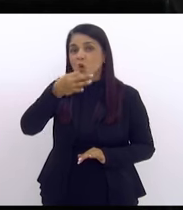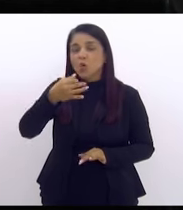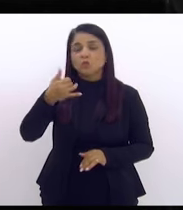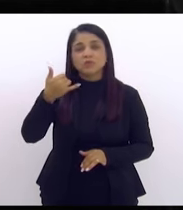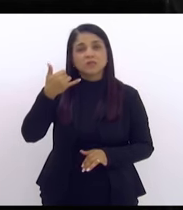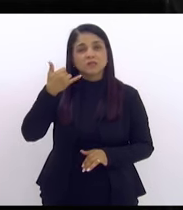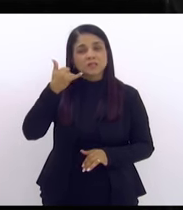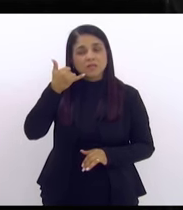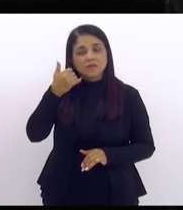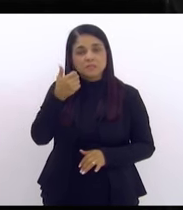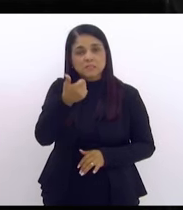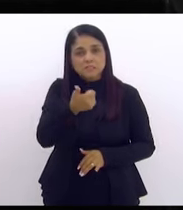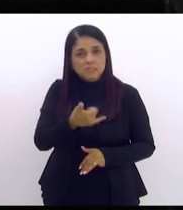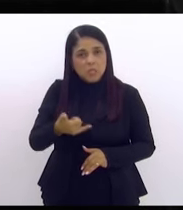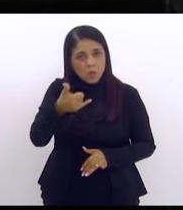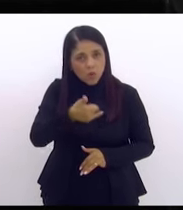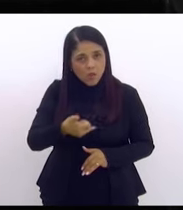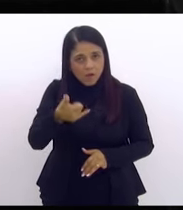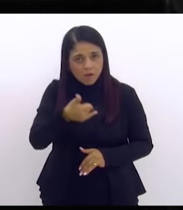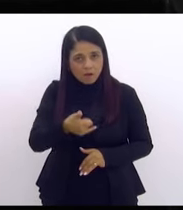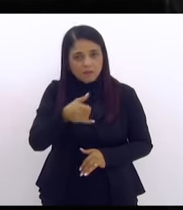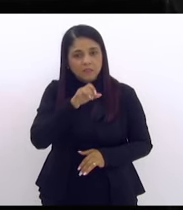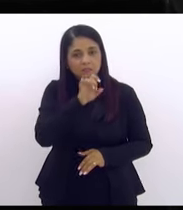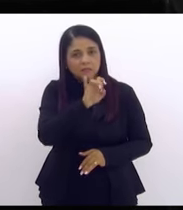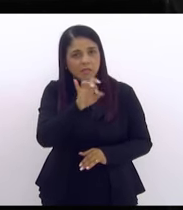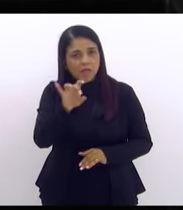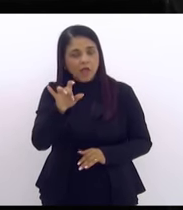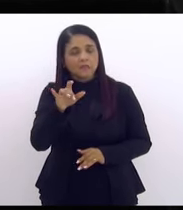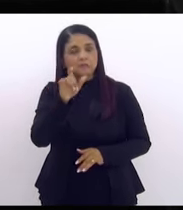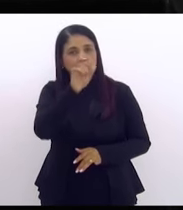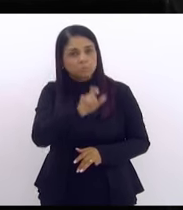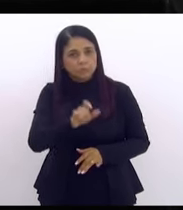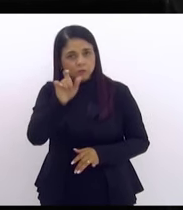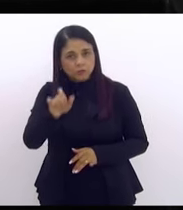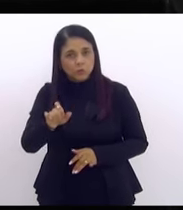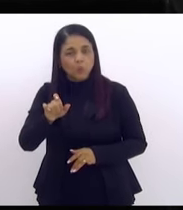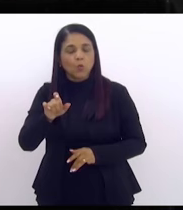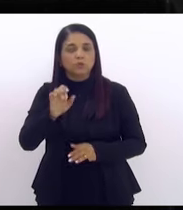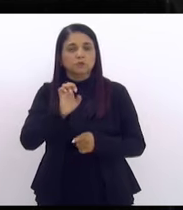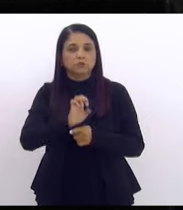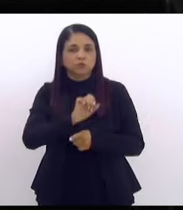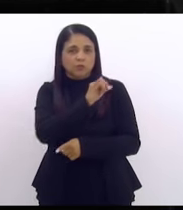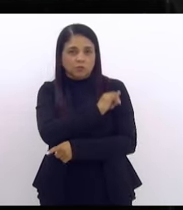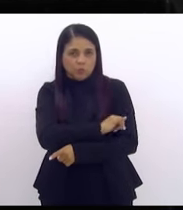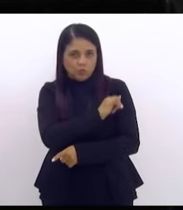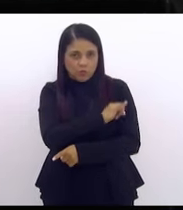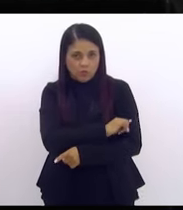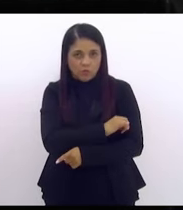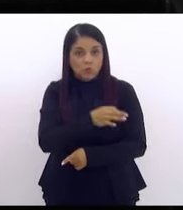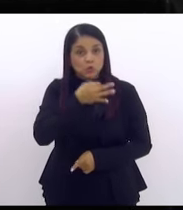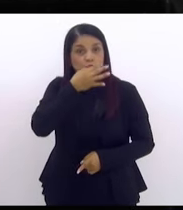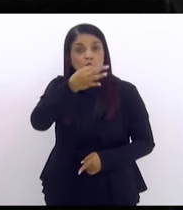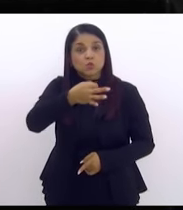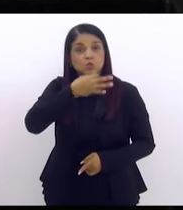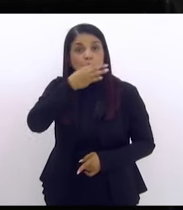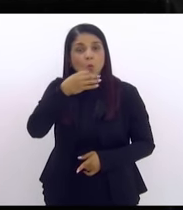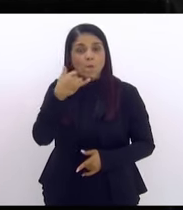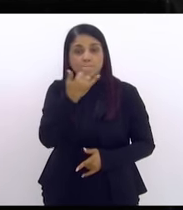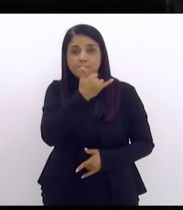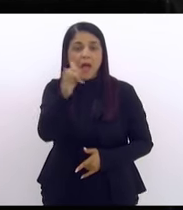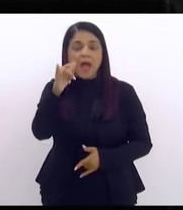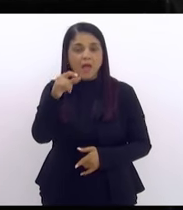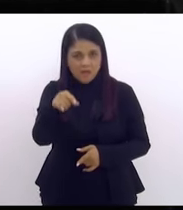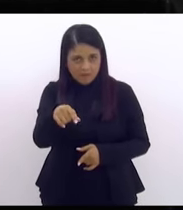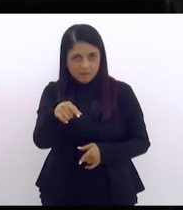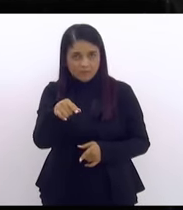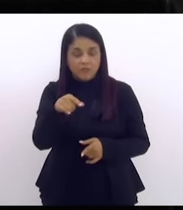telefonias celulares, não é, de cada morador desse estado do Rio de Janeiro. E preocupada com o encaminhamento e a